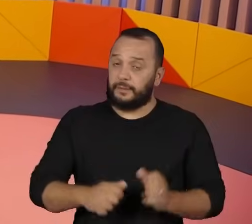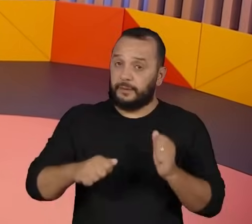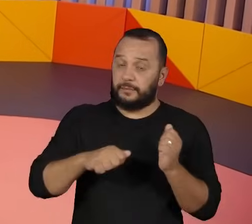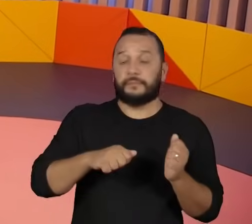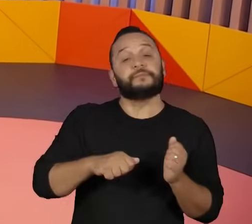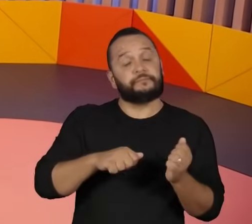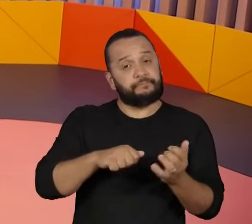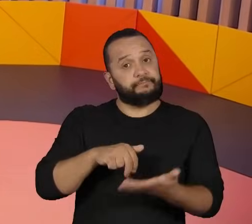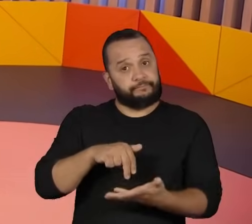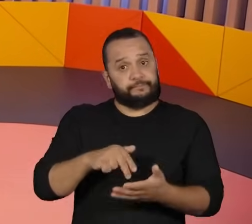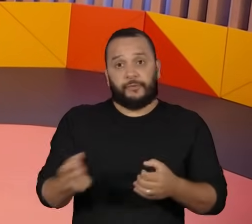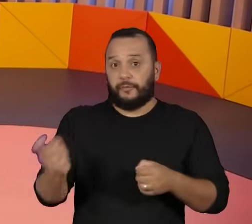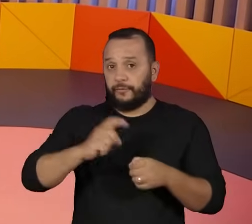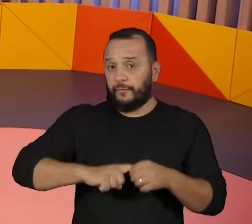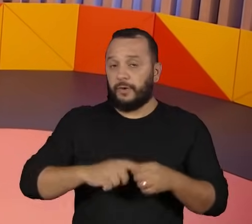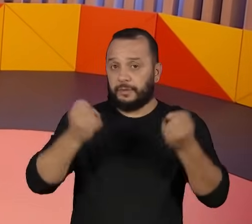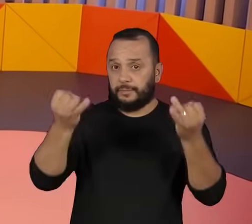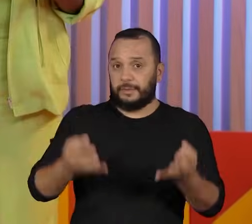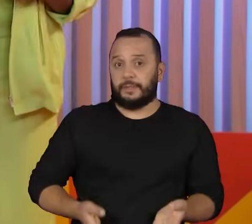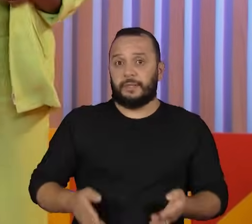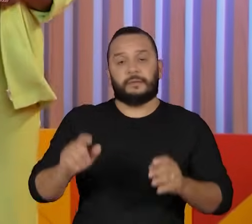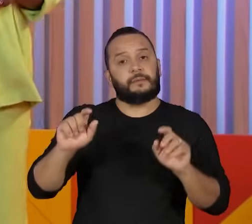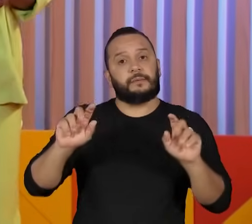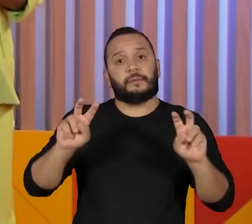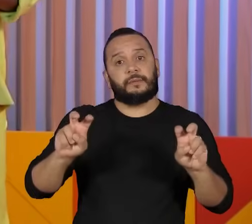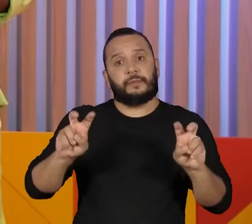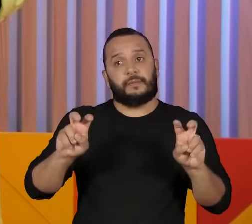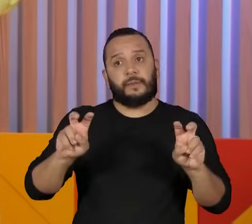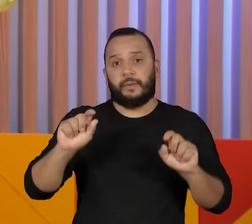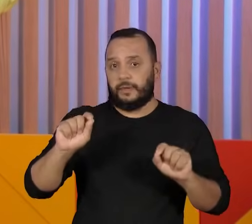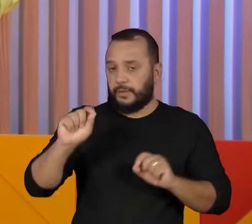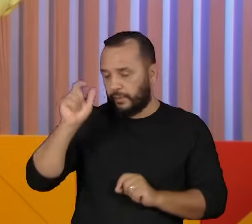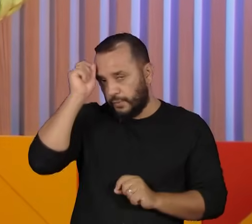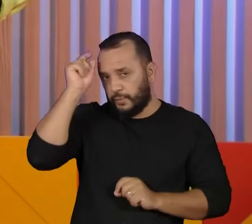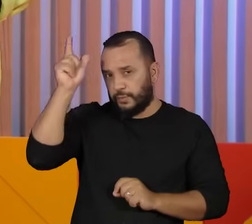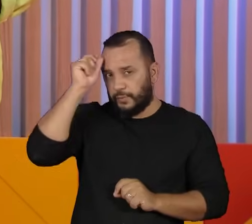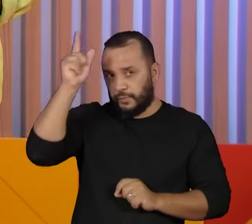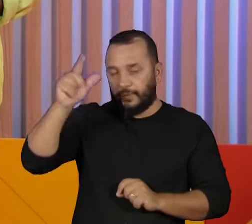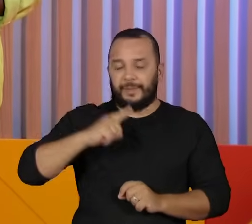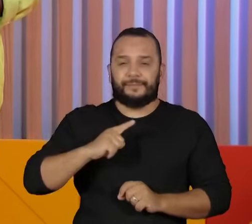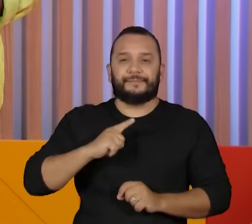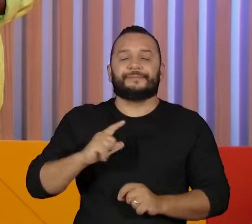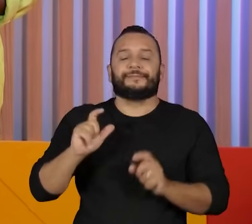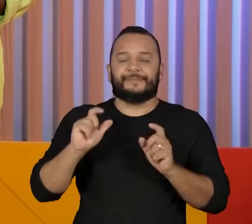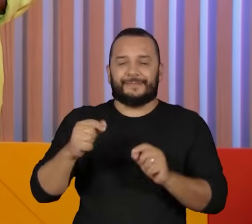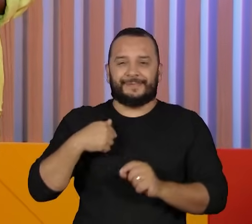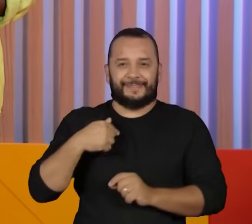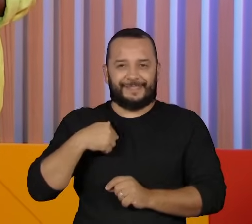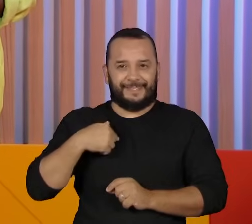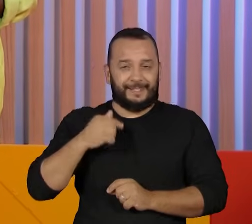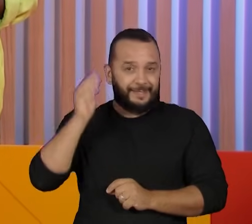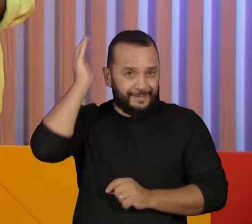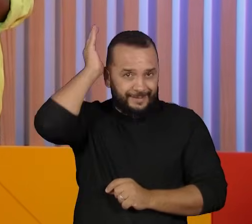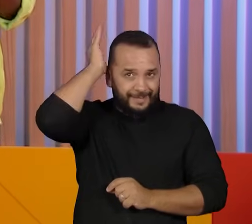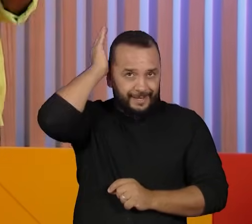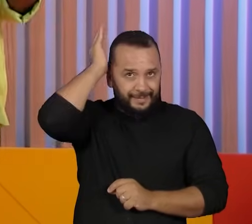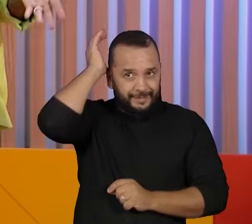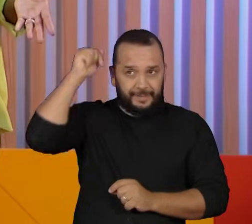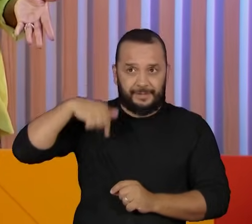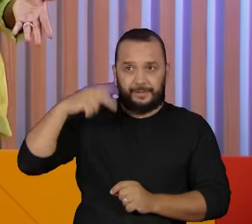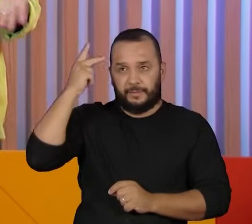Estação Livre de volta e agora falando sobre cultura. E está em cartaz no Sesc 14 Bis, aqui de São Paulo, a